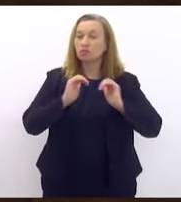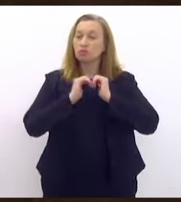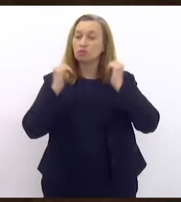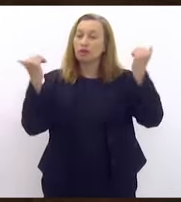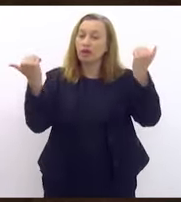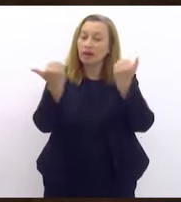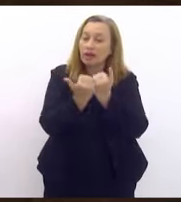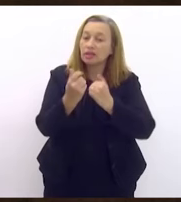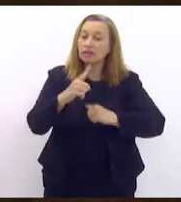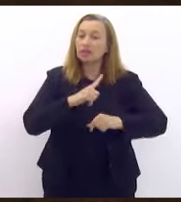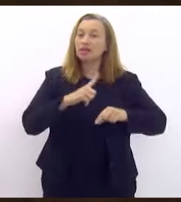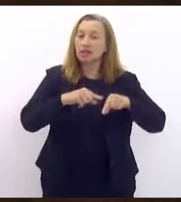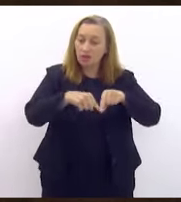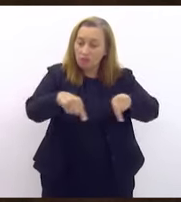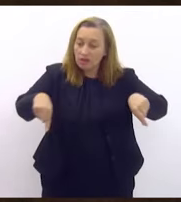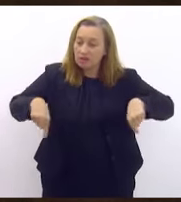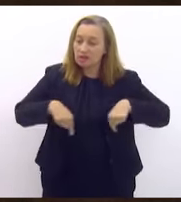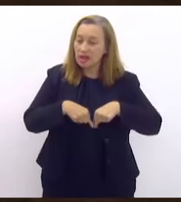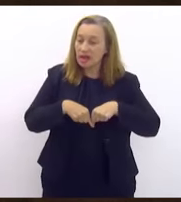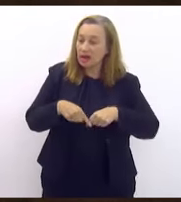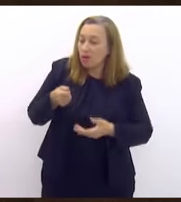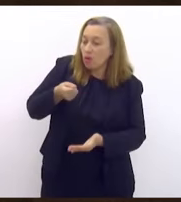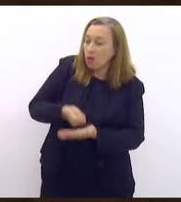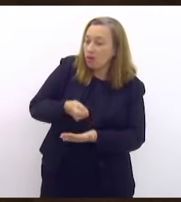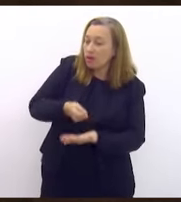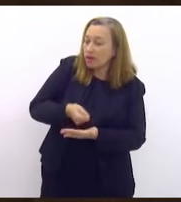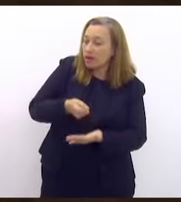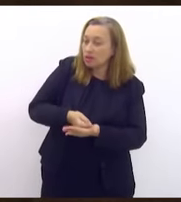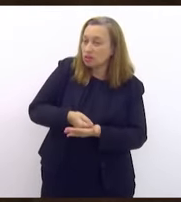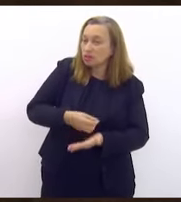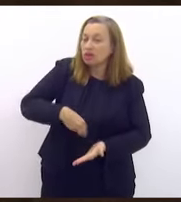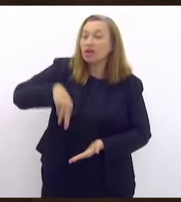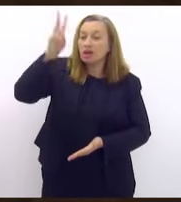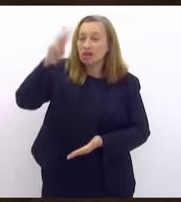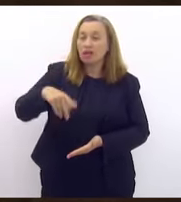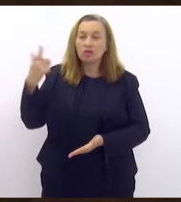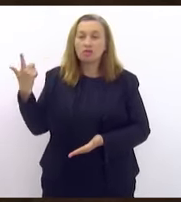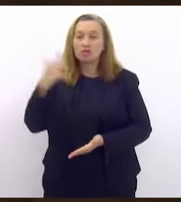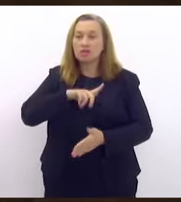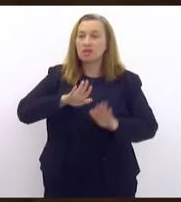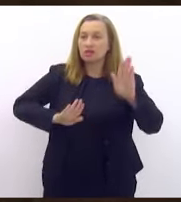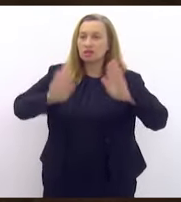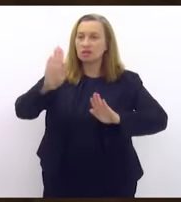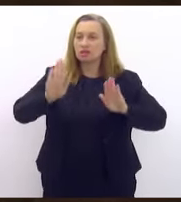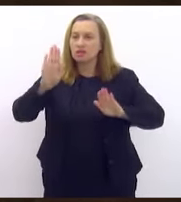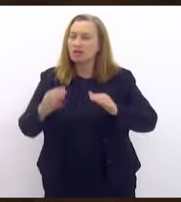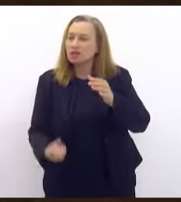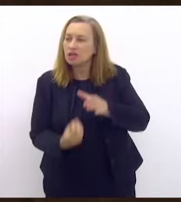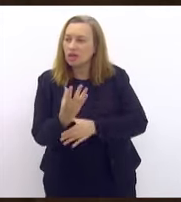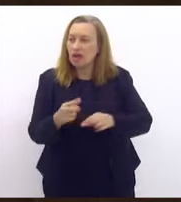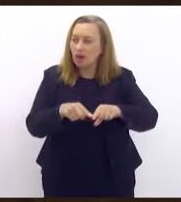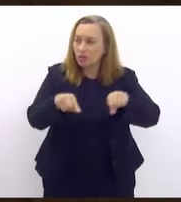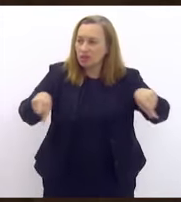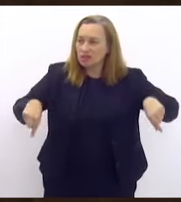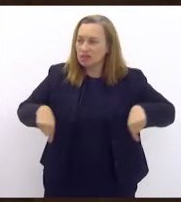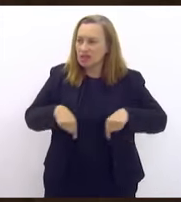para que seja obrigatório quem ganhar a licitação construir uma